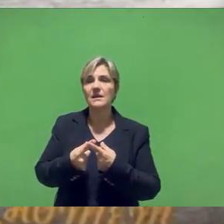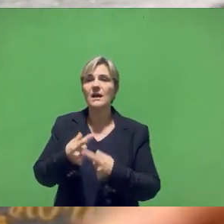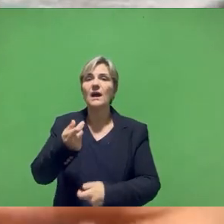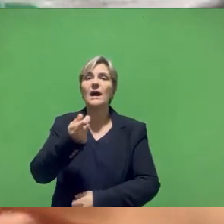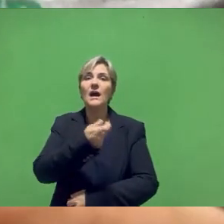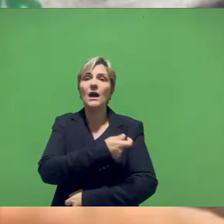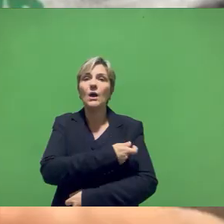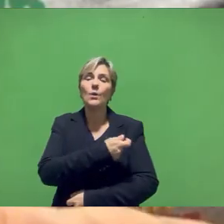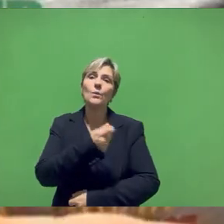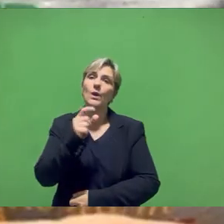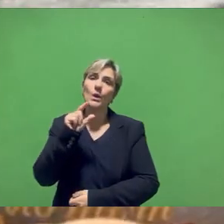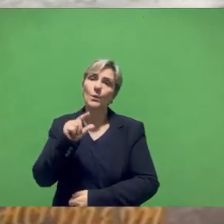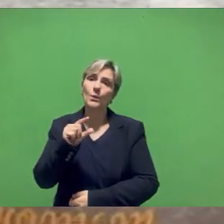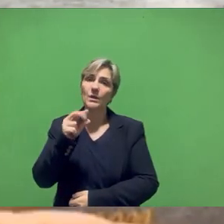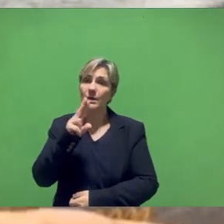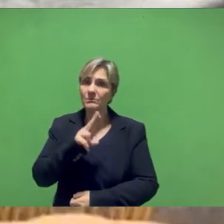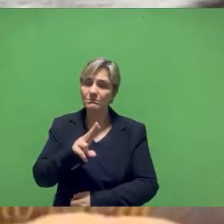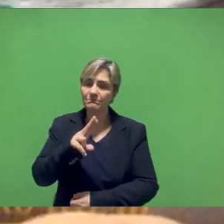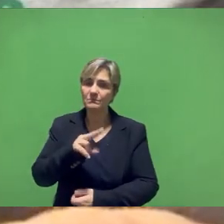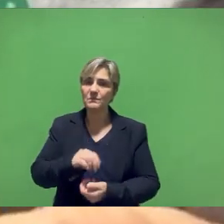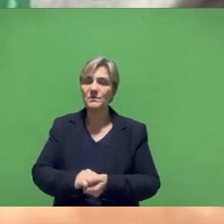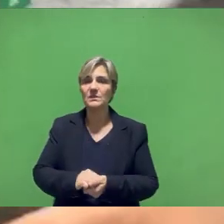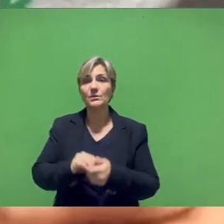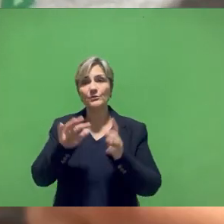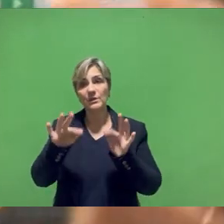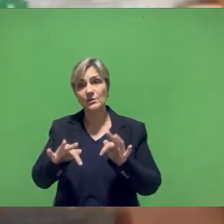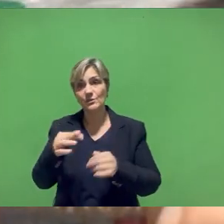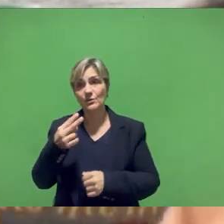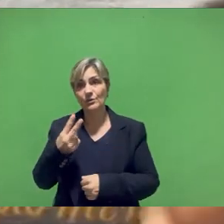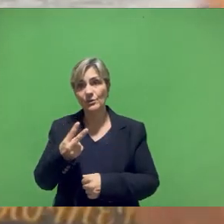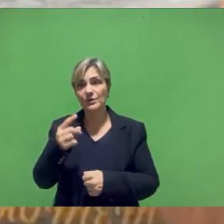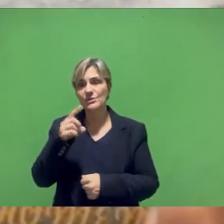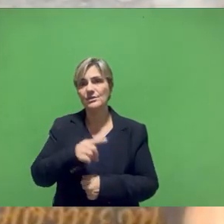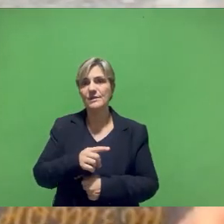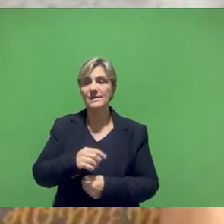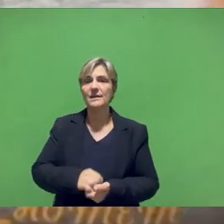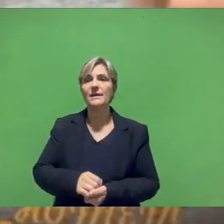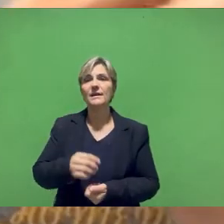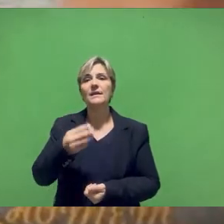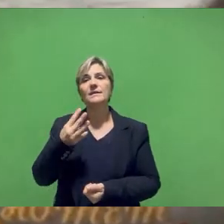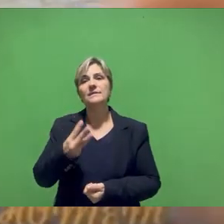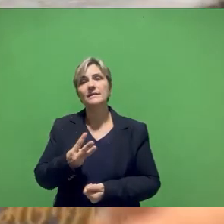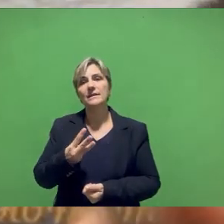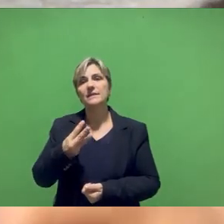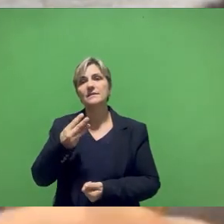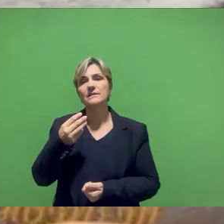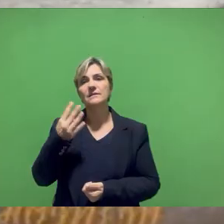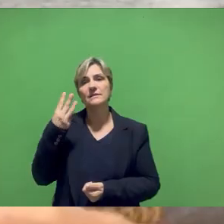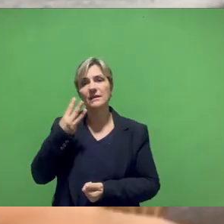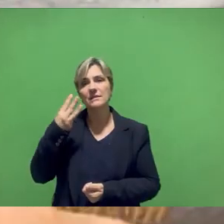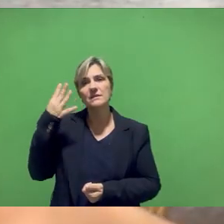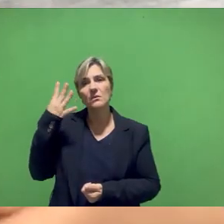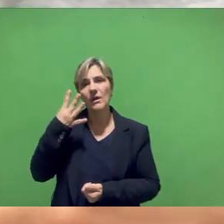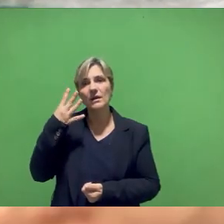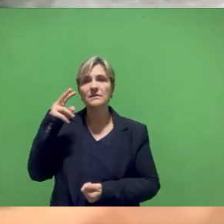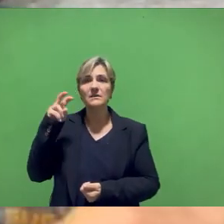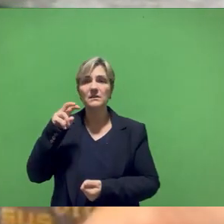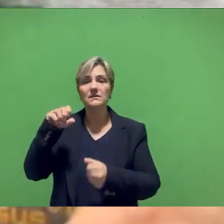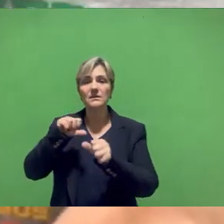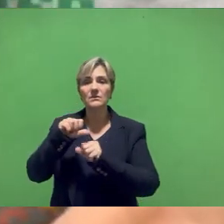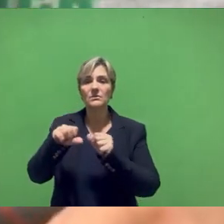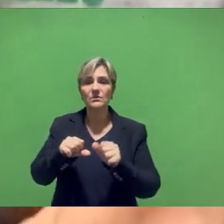agulha, tá? Então, terminou de usar nos 2 dias, tipo, hoje é terça, usa terça, quarta, quinta, troca.